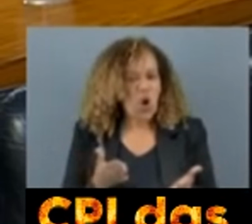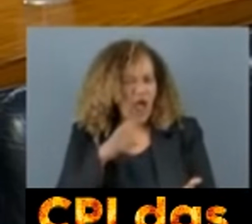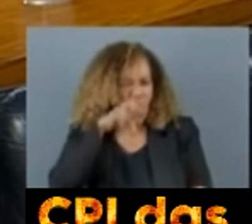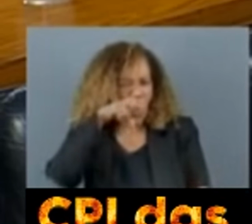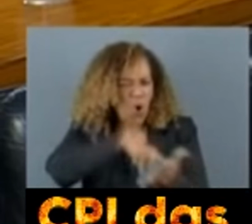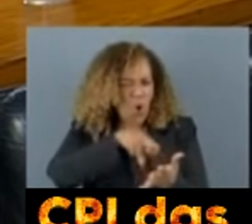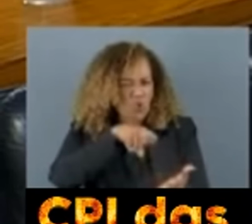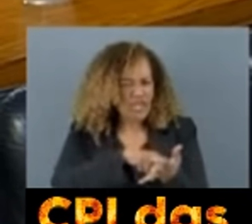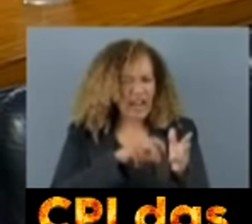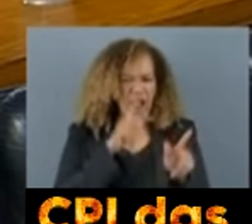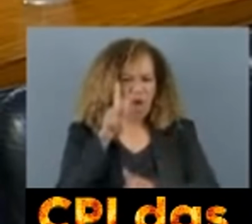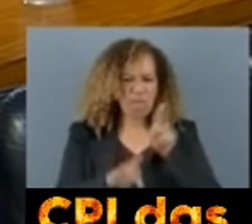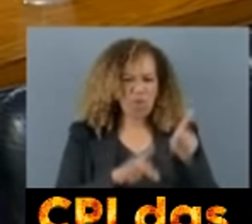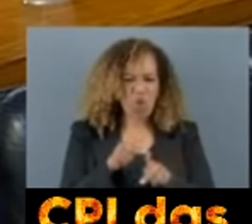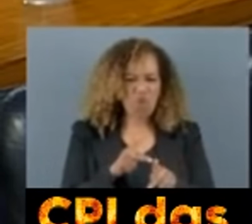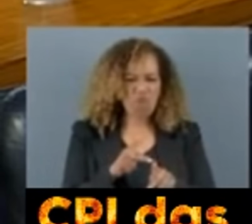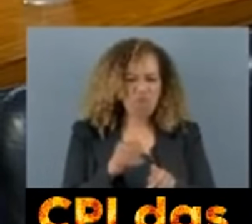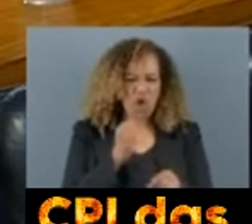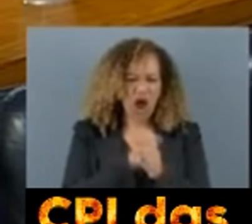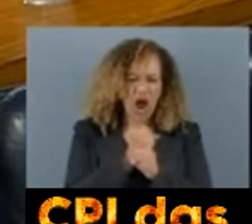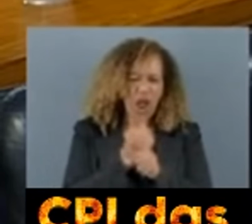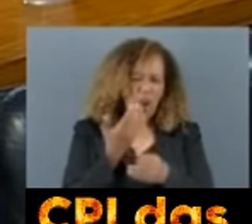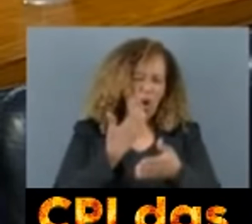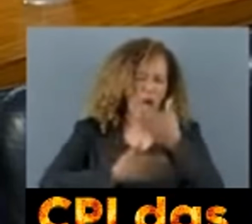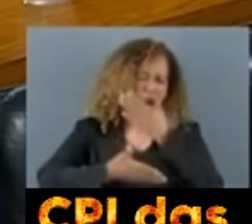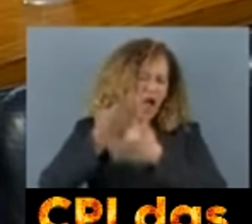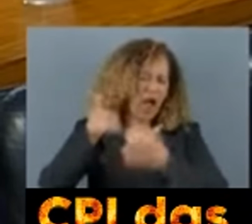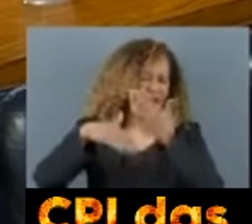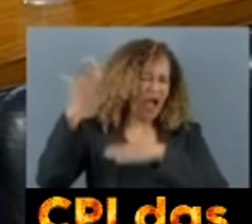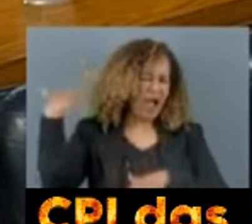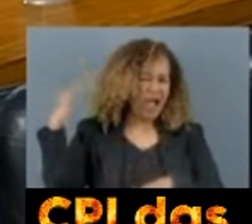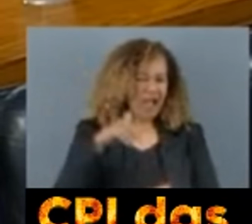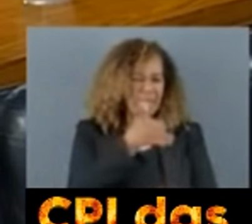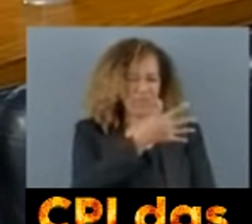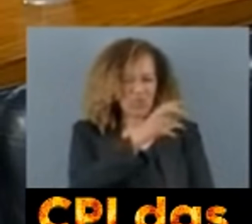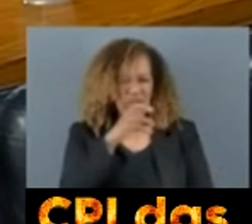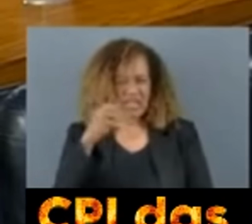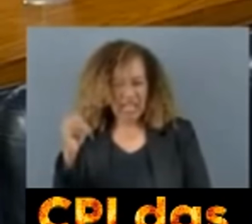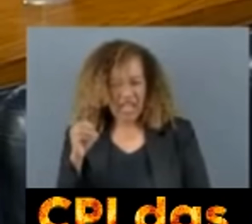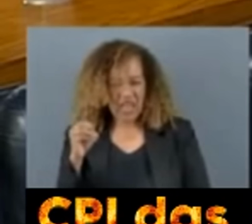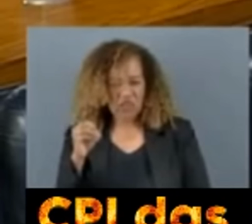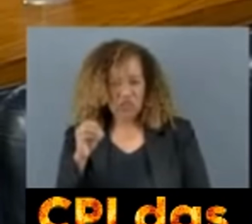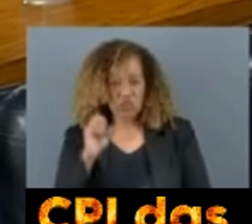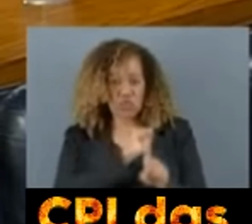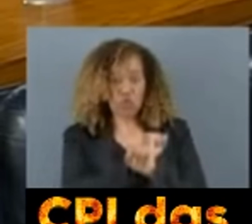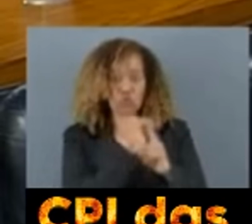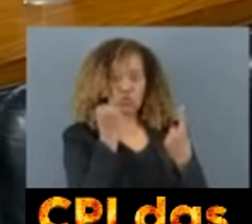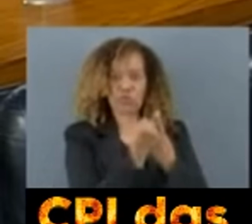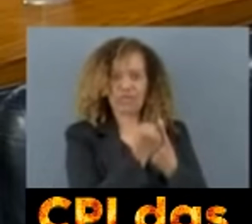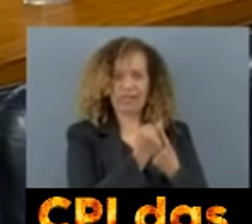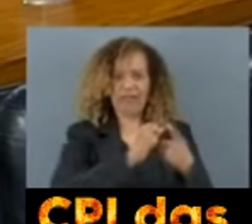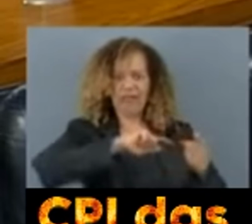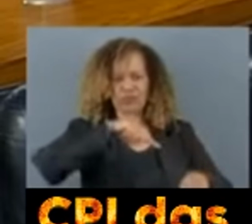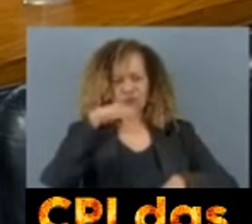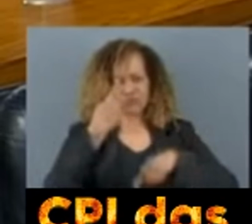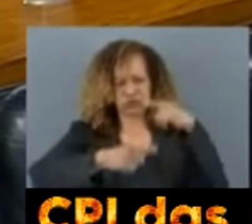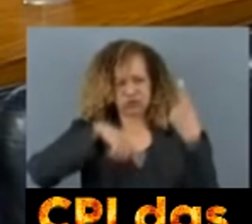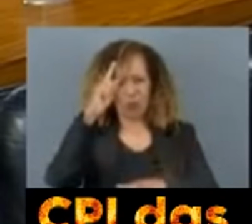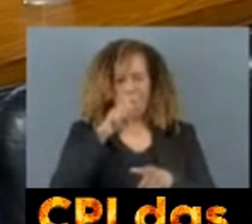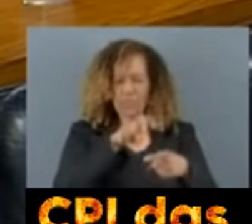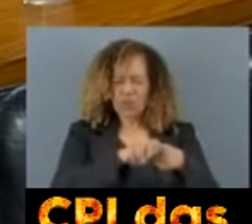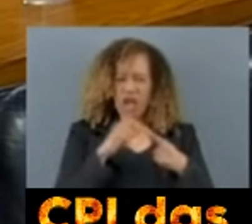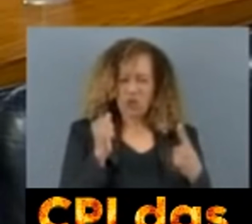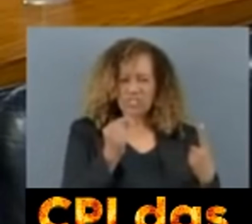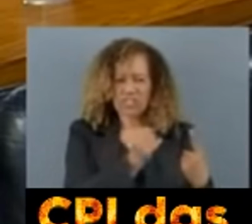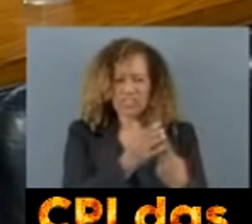a continuar em 1500, enquanto toda a sociedade avança com seu potencial